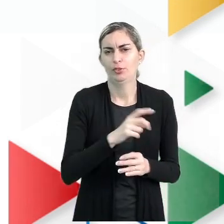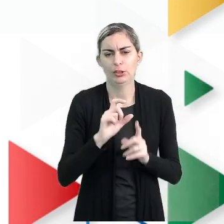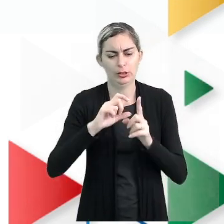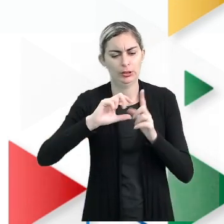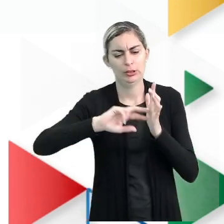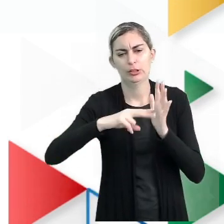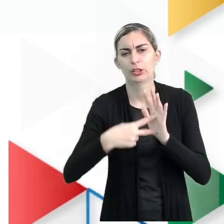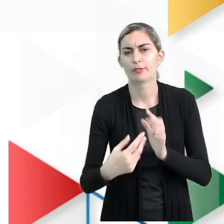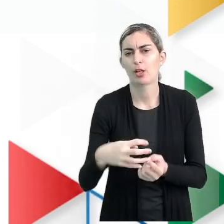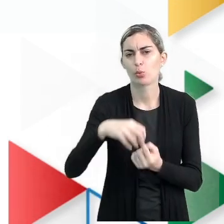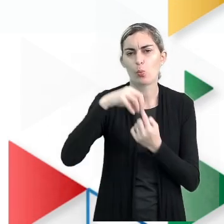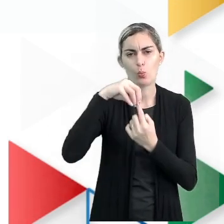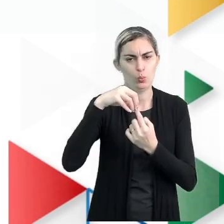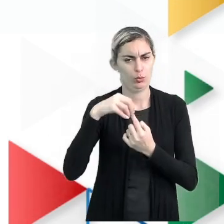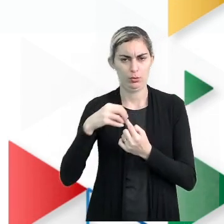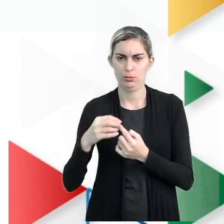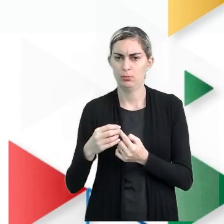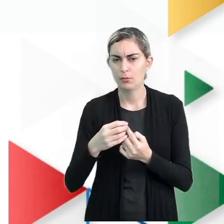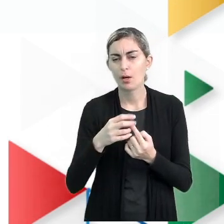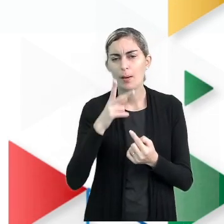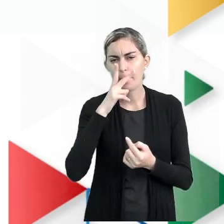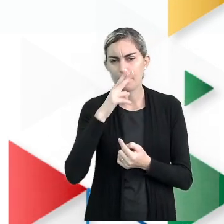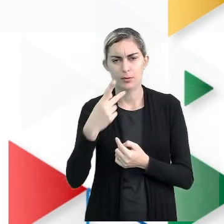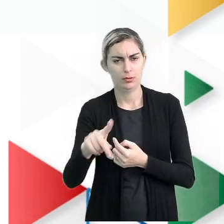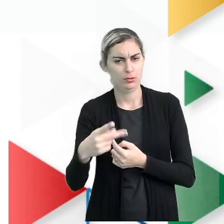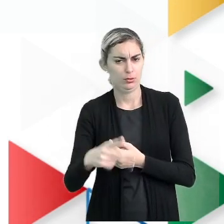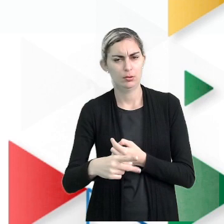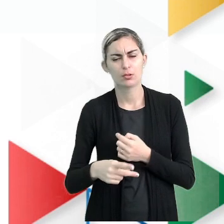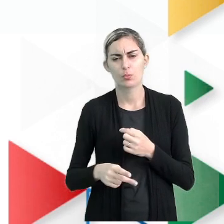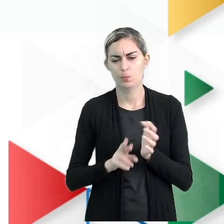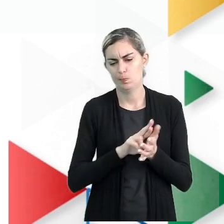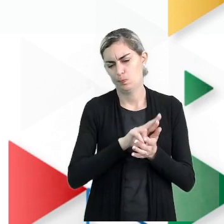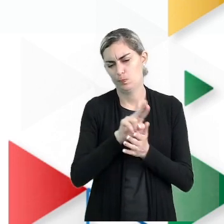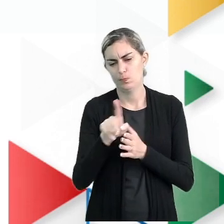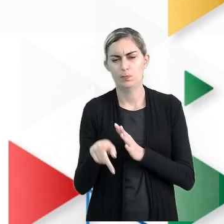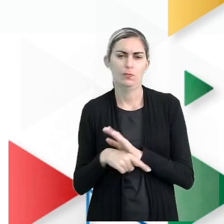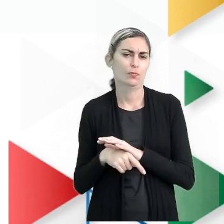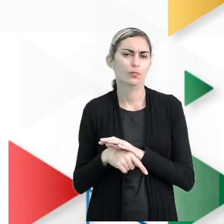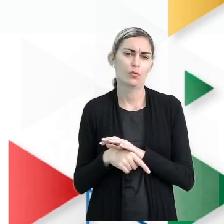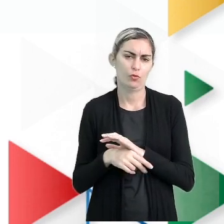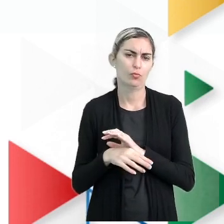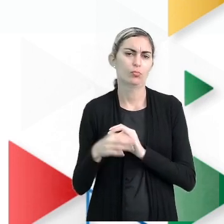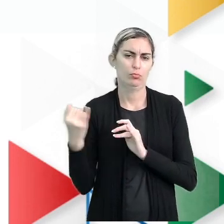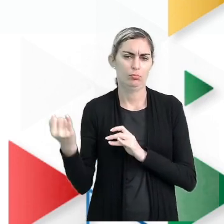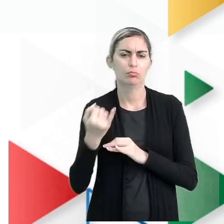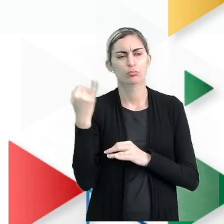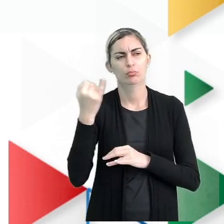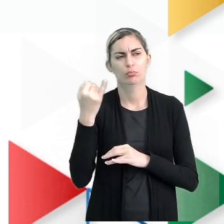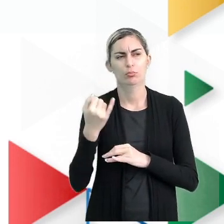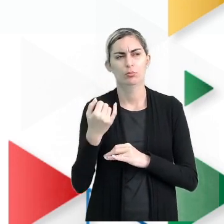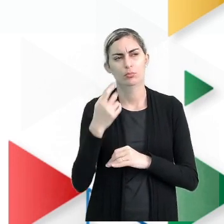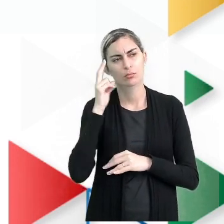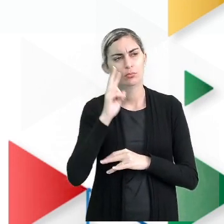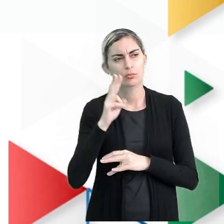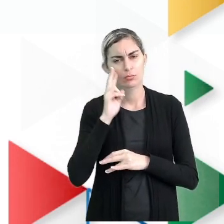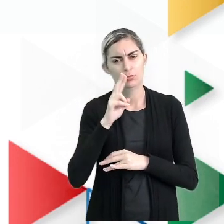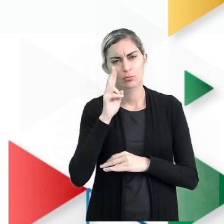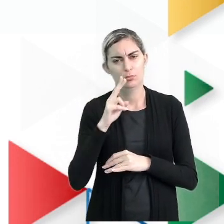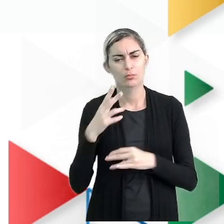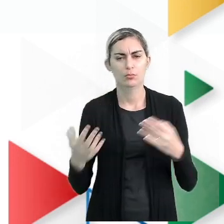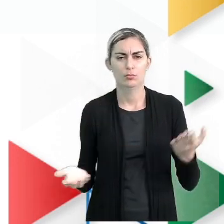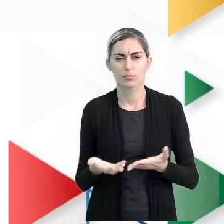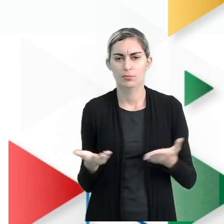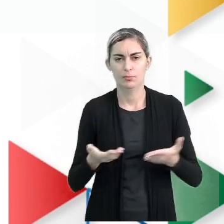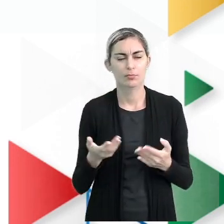significado consensual, mesmo em seus elementos fundamentais, professor. Eu me lembrei agora, professor, sabe o que é